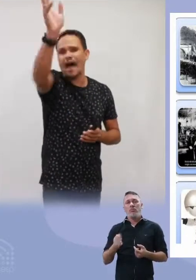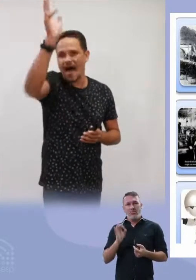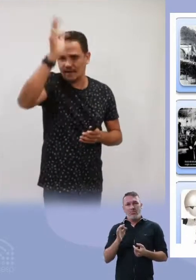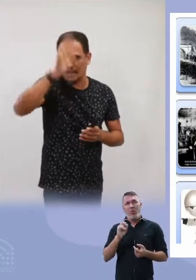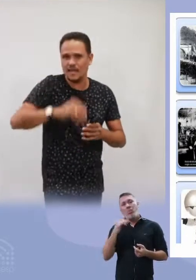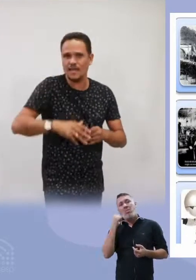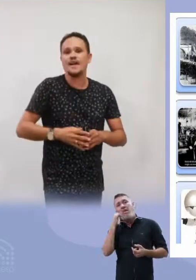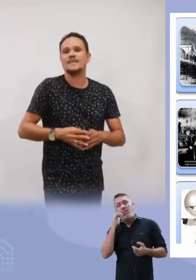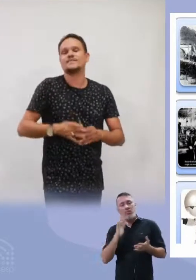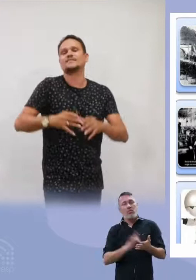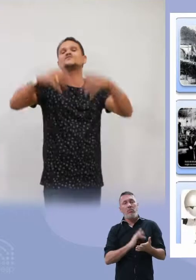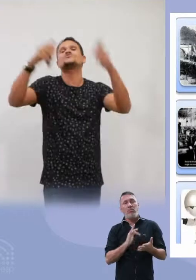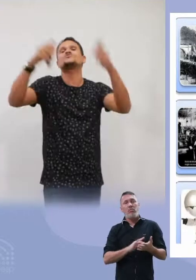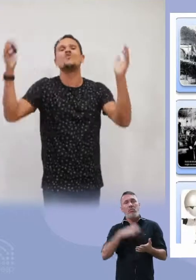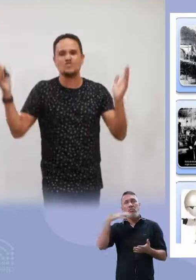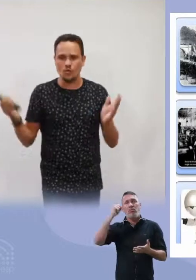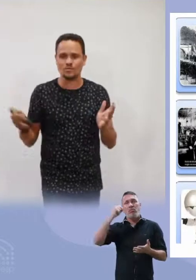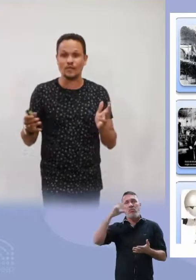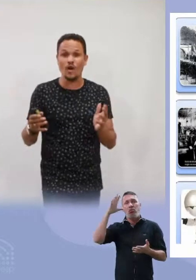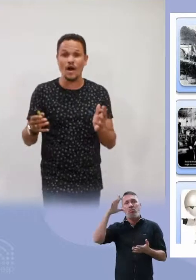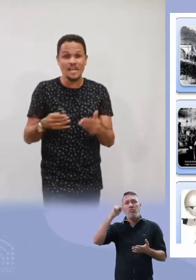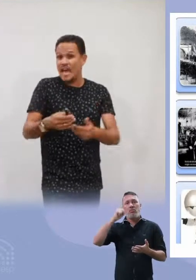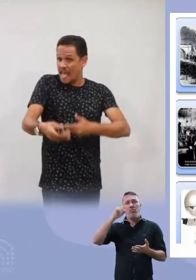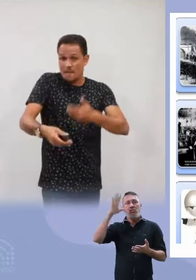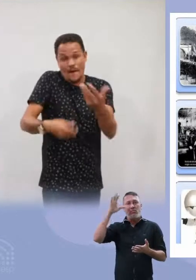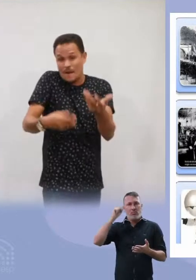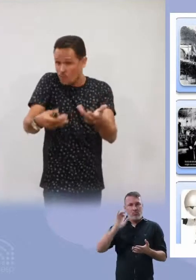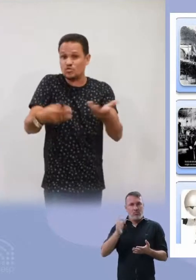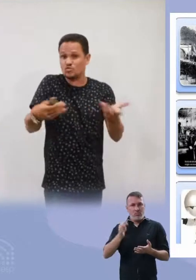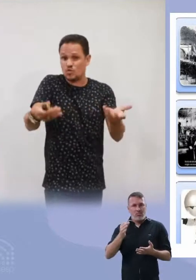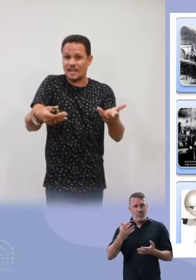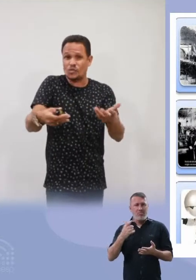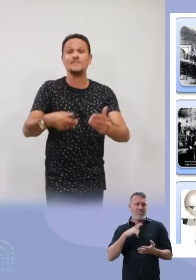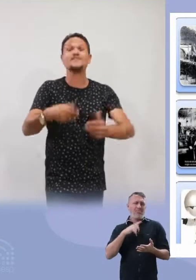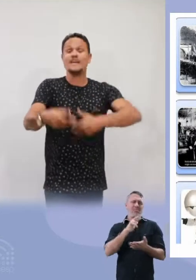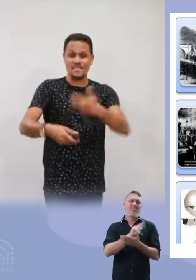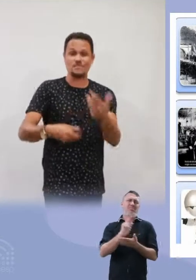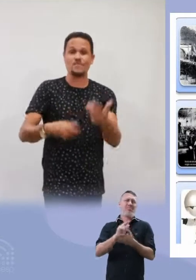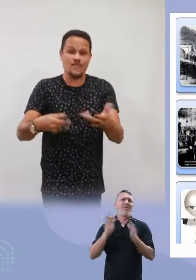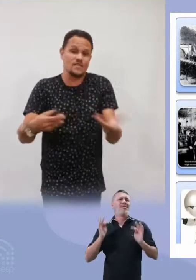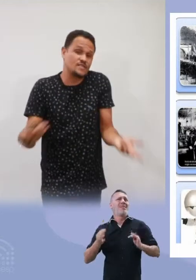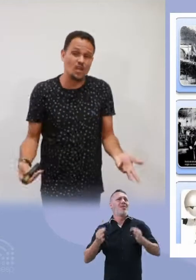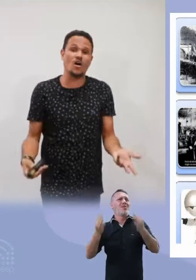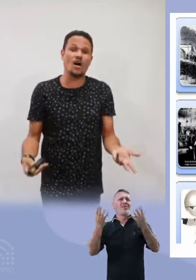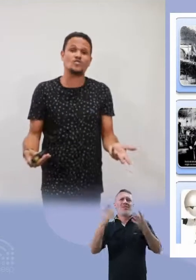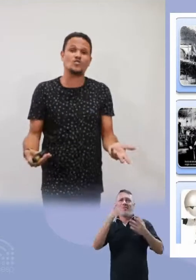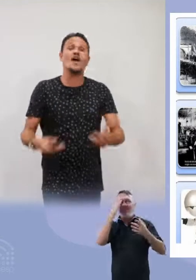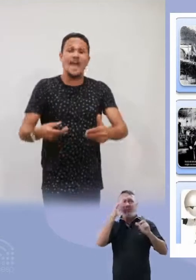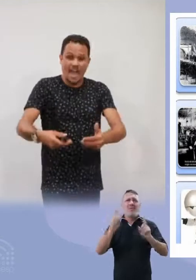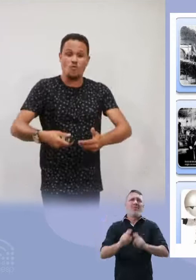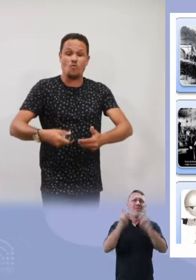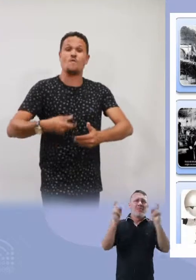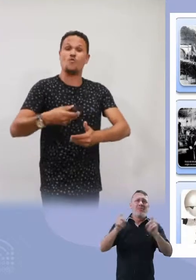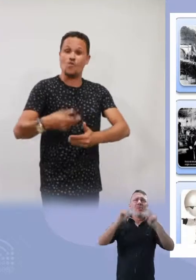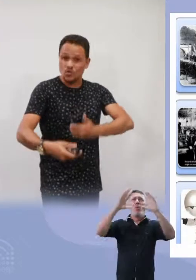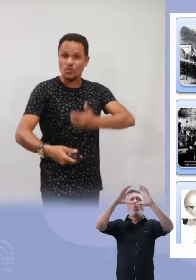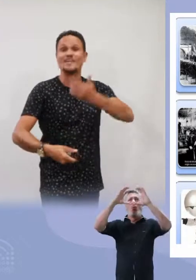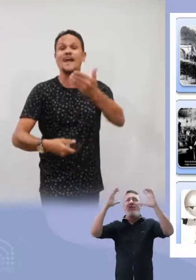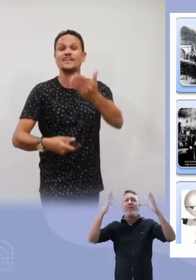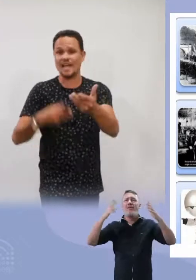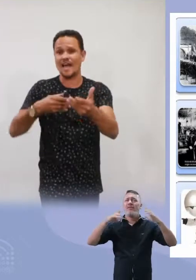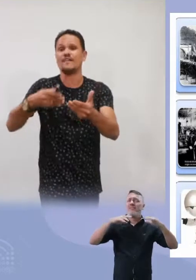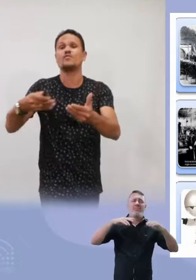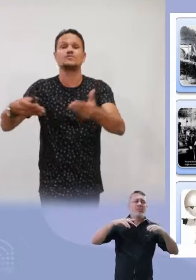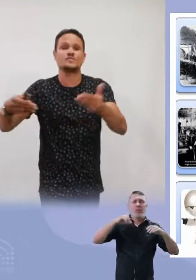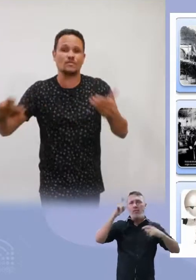Big Data aí, essas grandes nuvens de computadores, e para muitos historiadores, esse é um avanço tecnológico, é uma